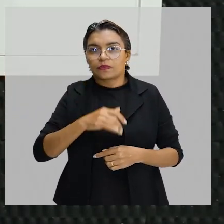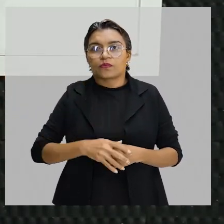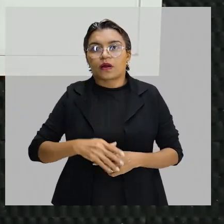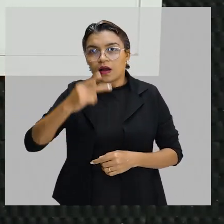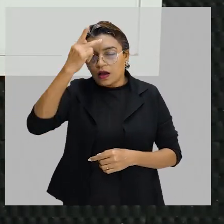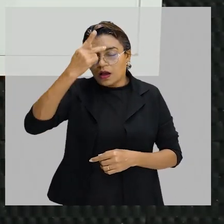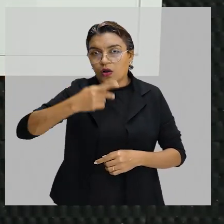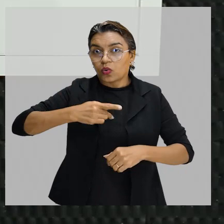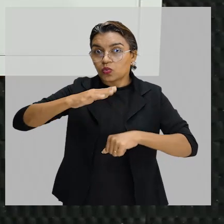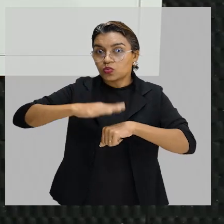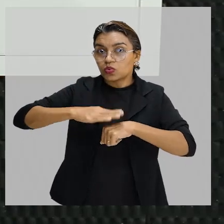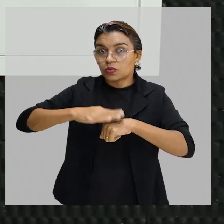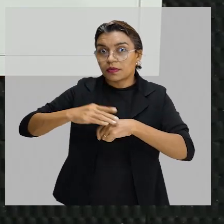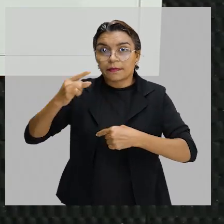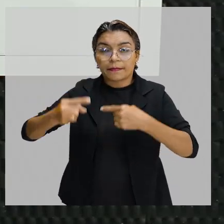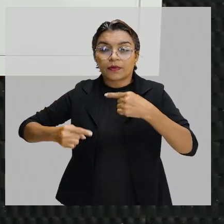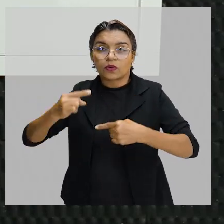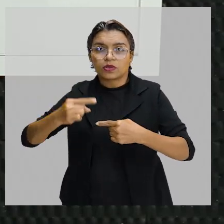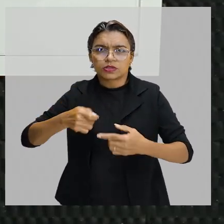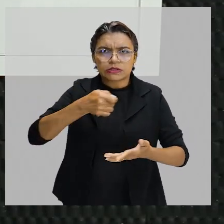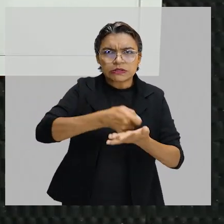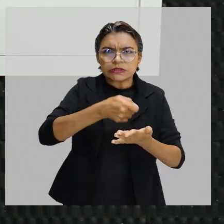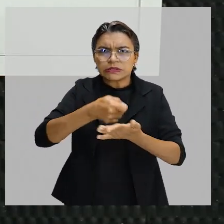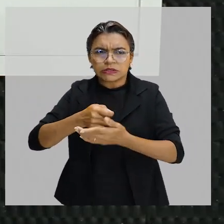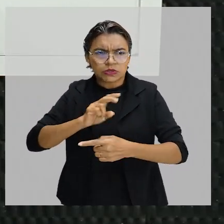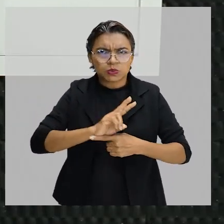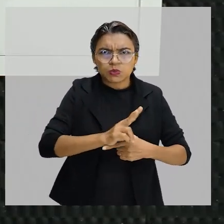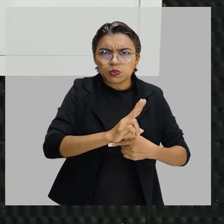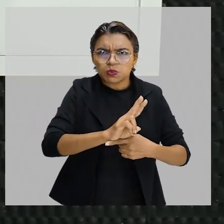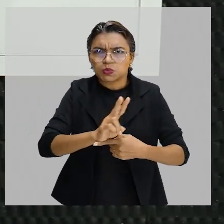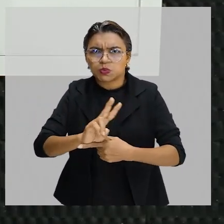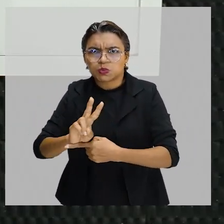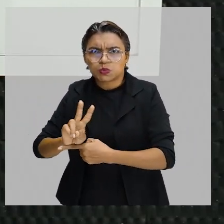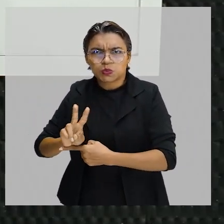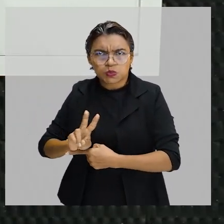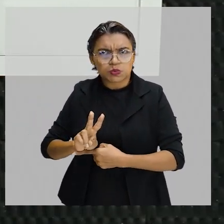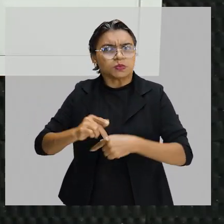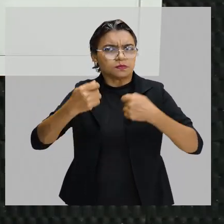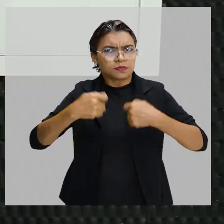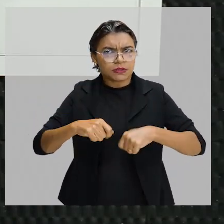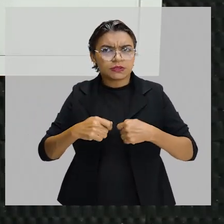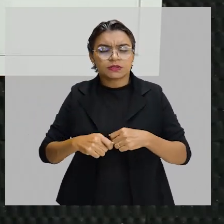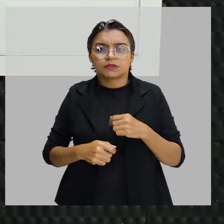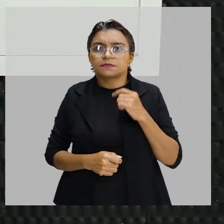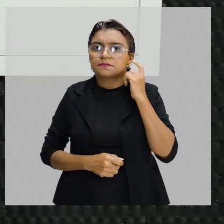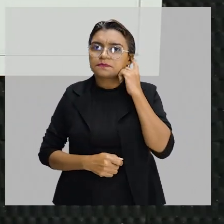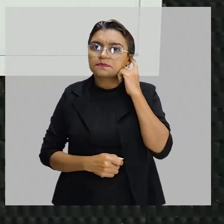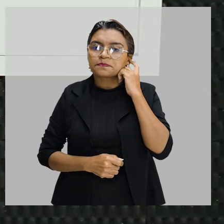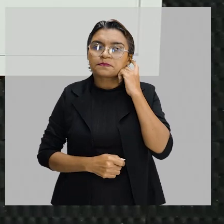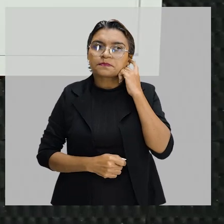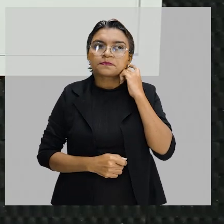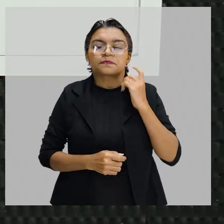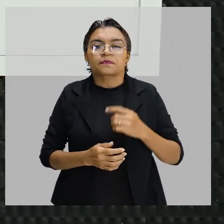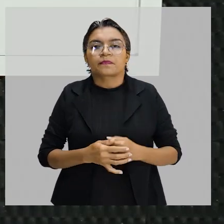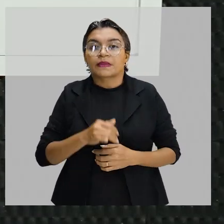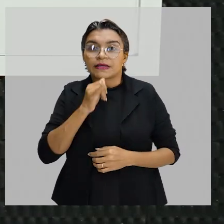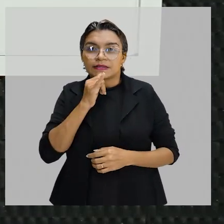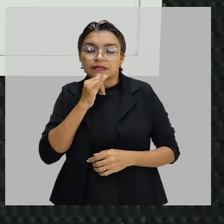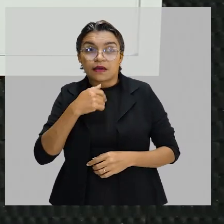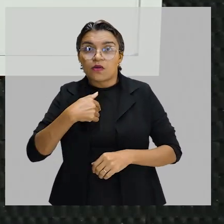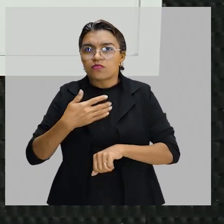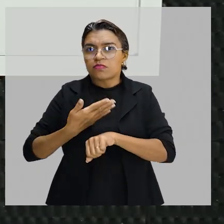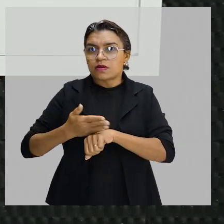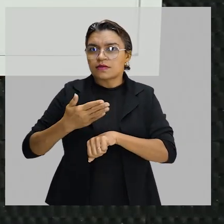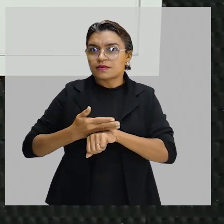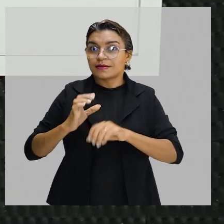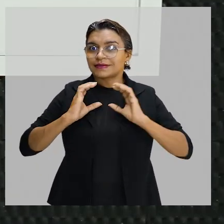social, de cobrança, de fiscalização, ok? Aqui é o exercício da minha cidadania,